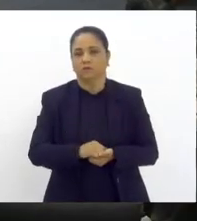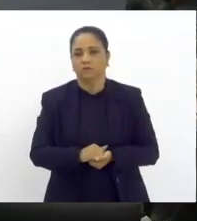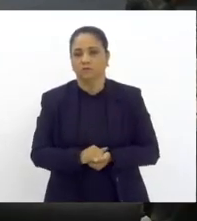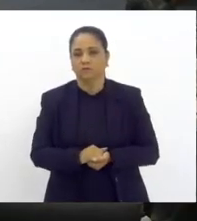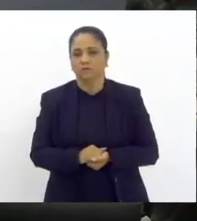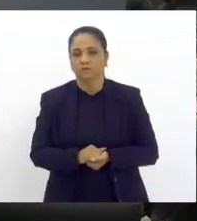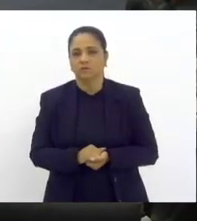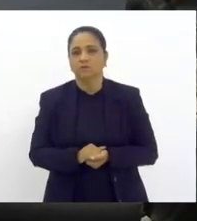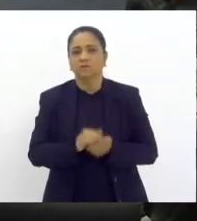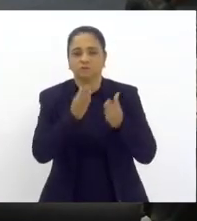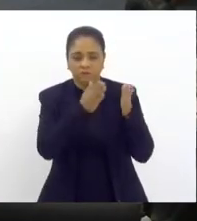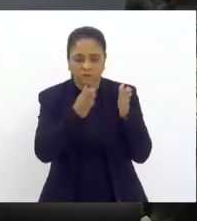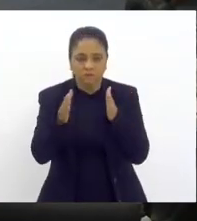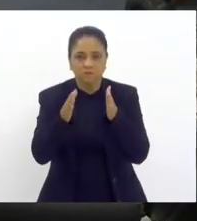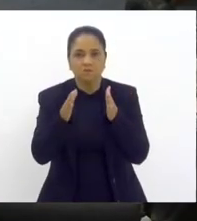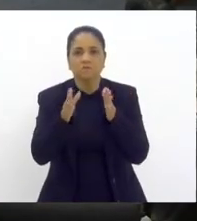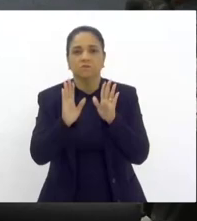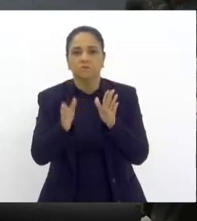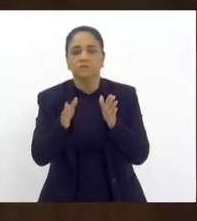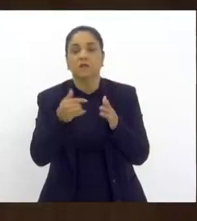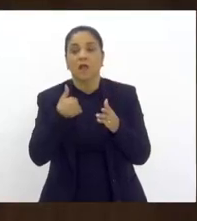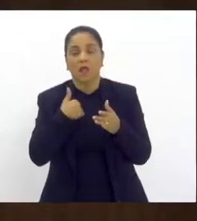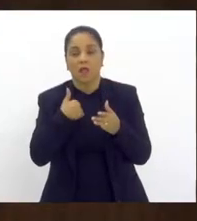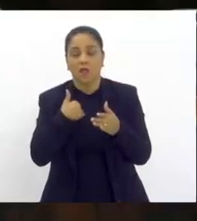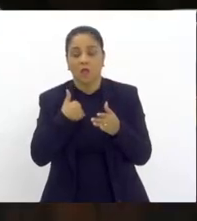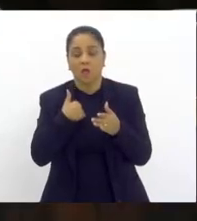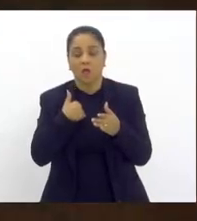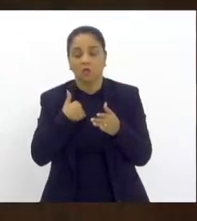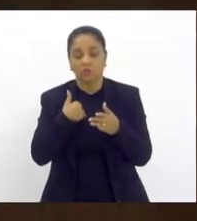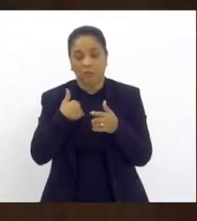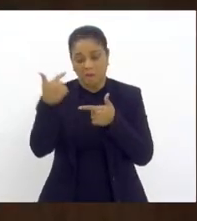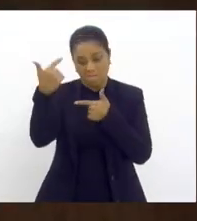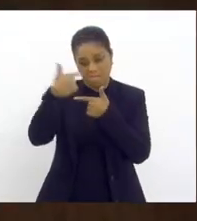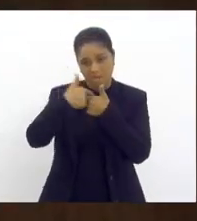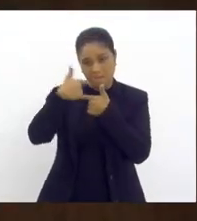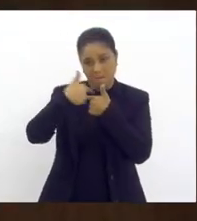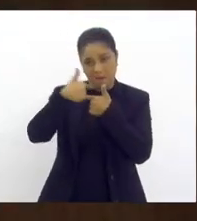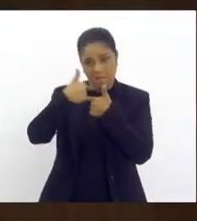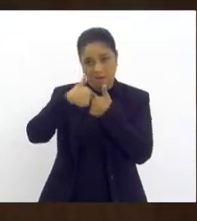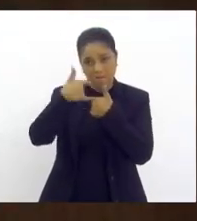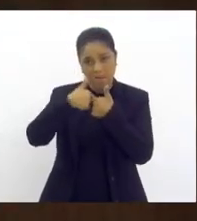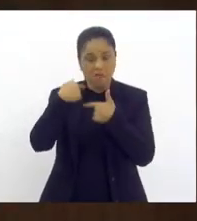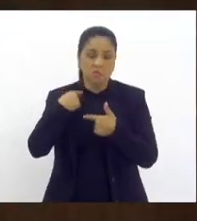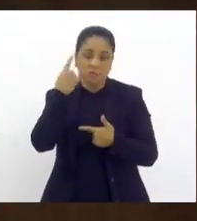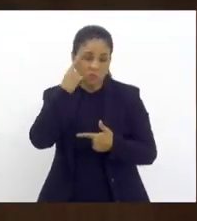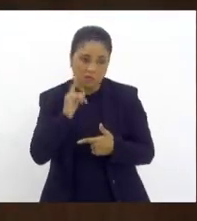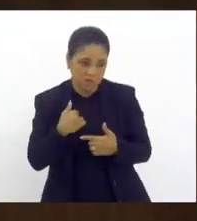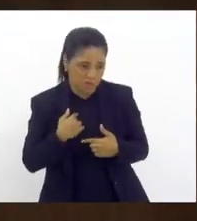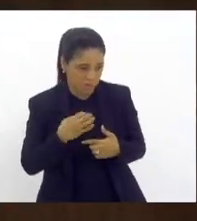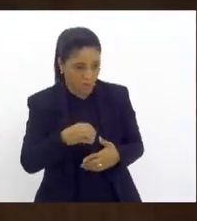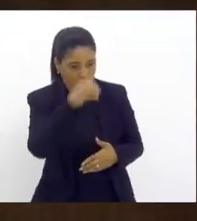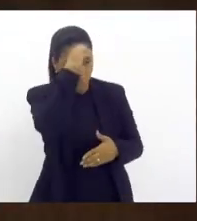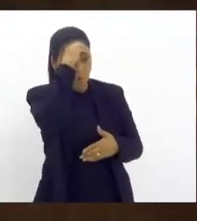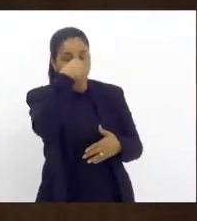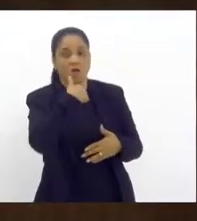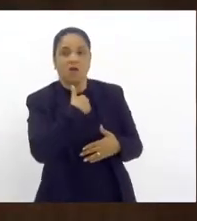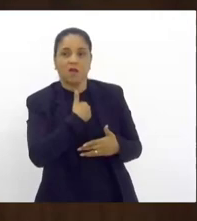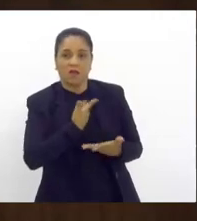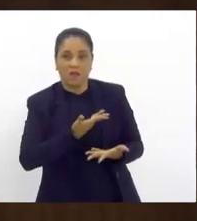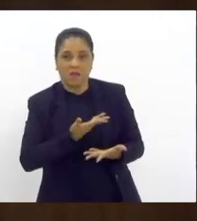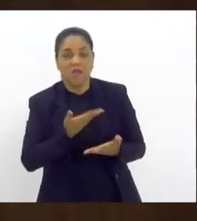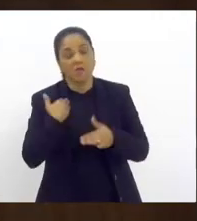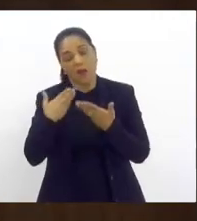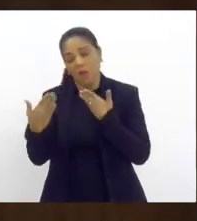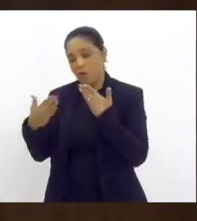Questão de ordem, senhora presidenta. Eu tomei a bronca. Eu tomei a bronca e não sabia que era para mim. Então, estou vindo aqui conversar